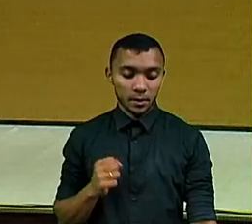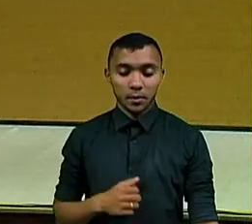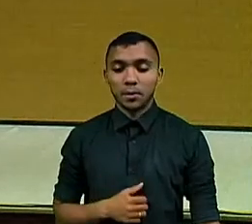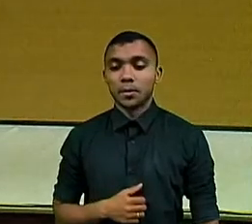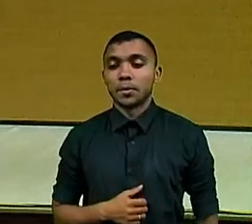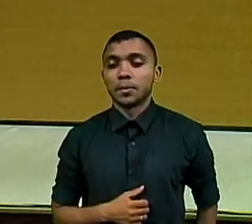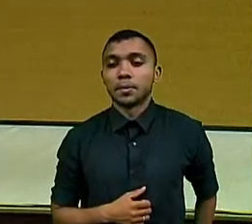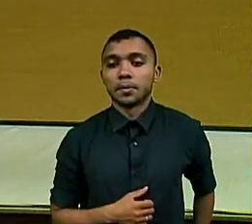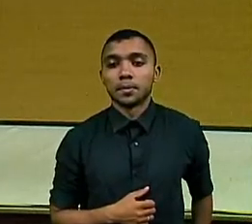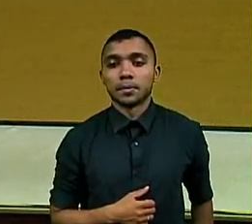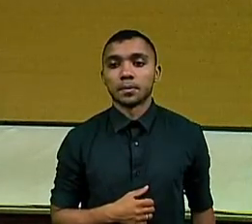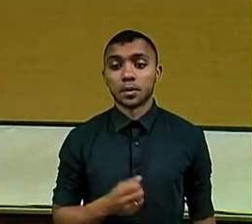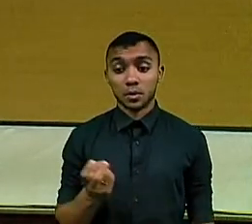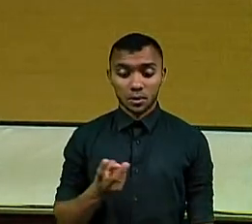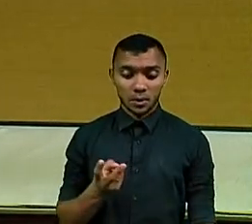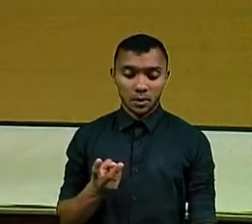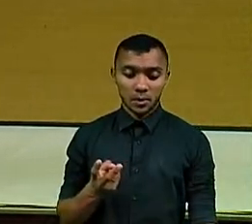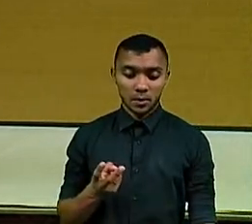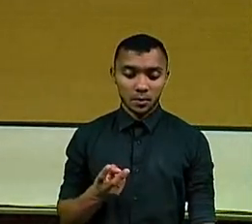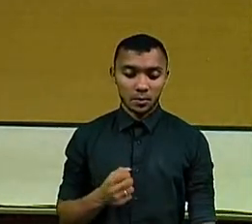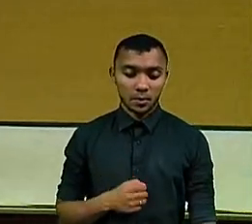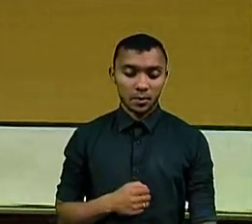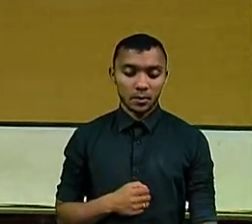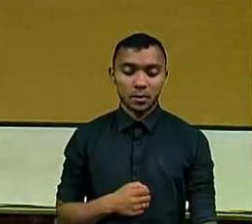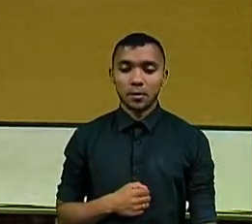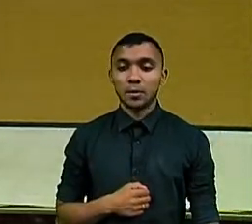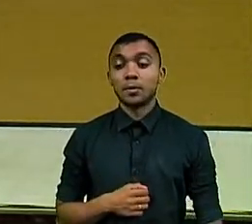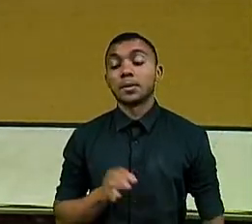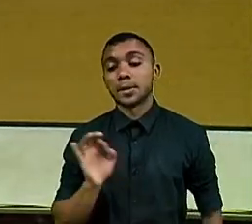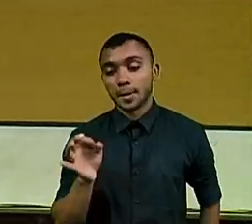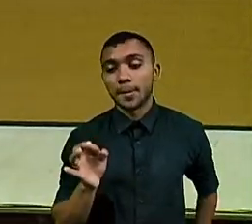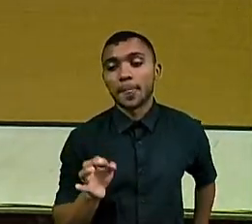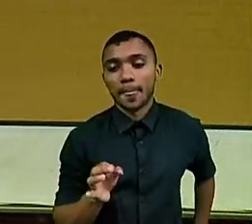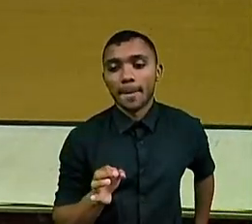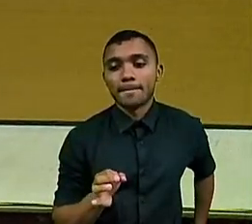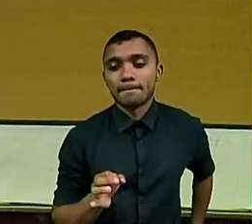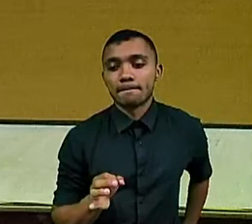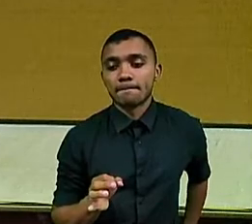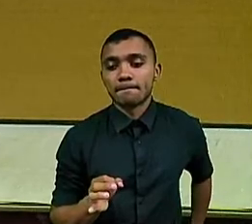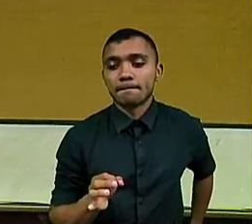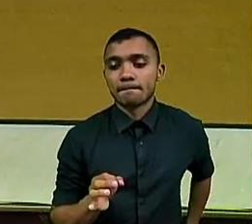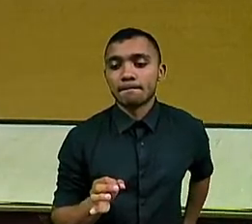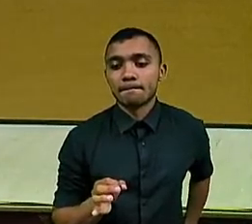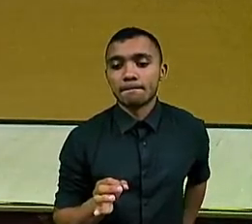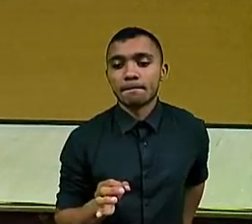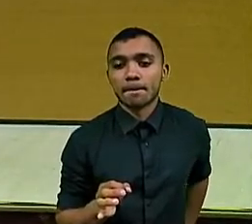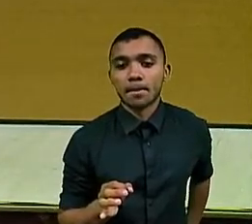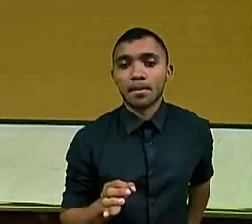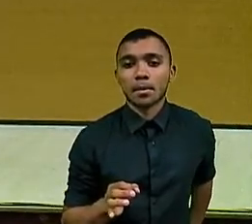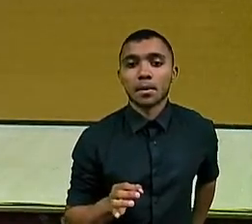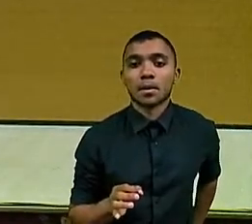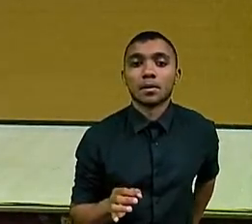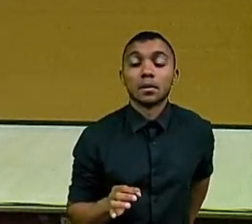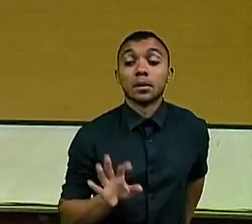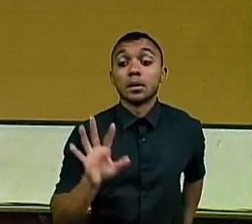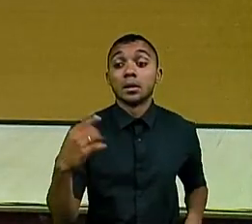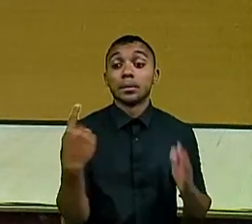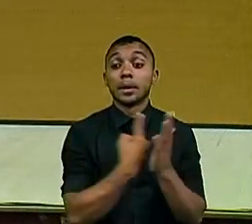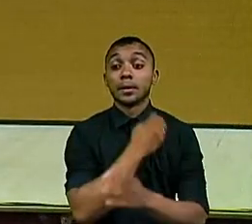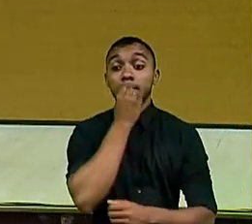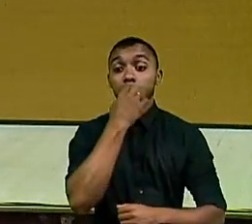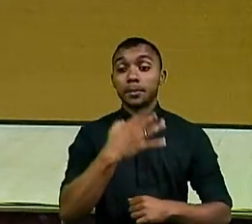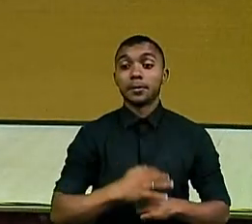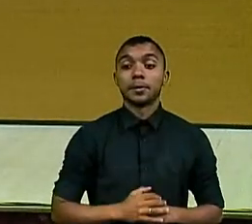o mesmo isso pronto polarização é a pergunta da nossa colega